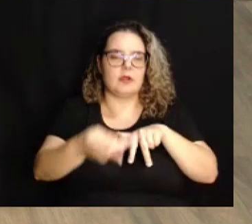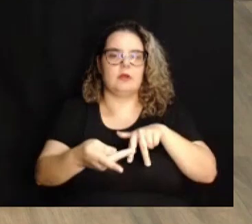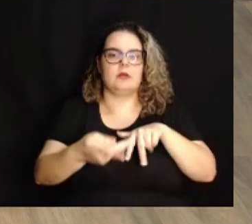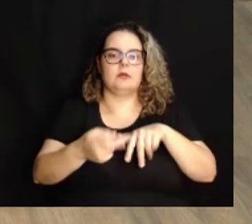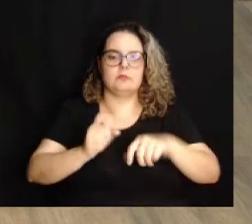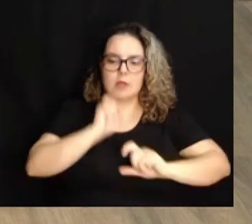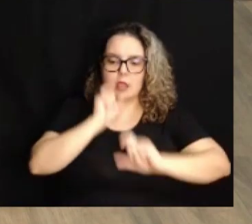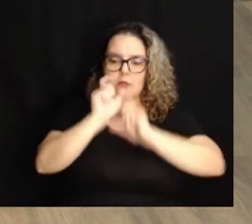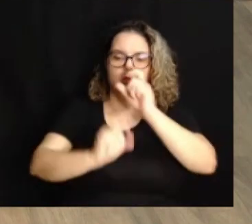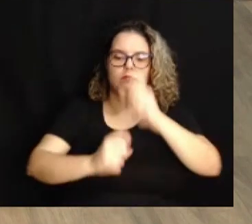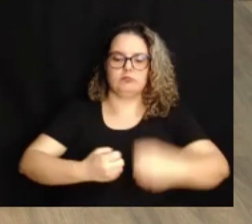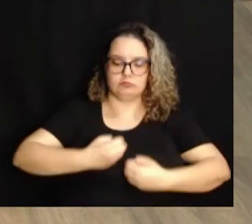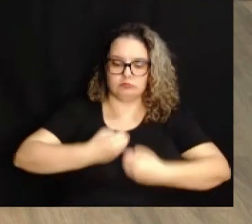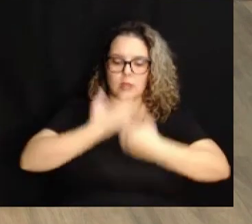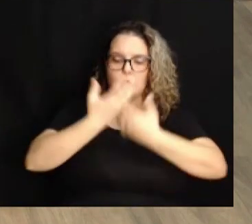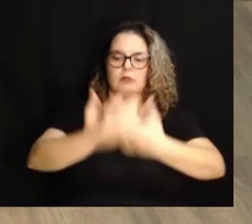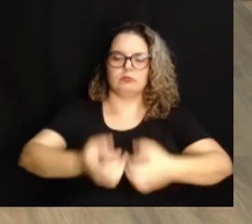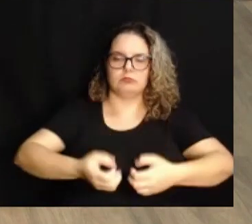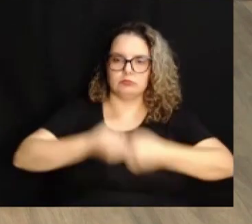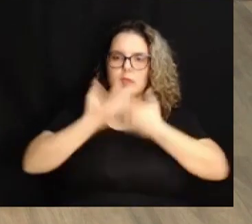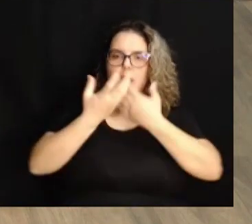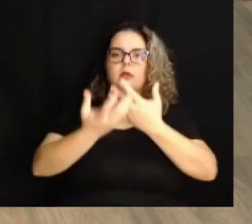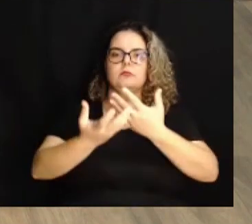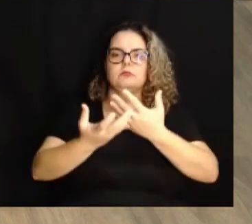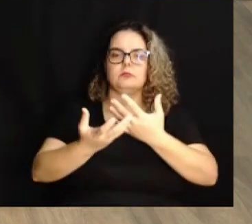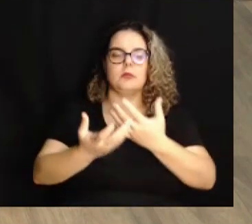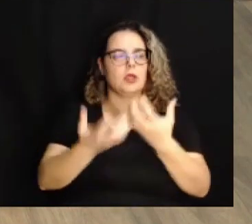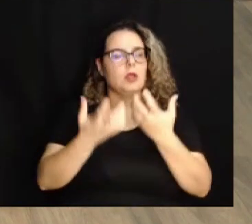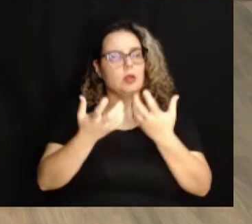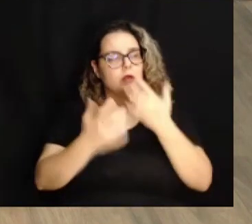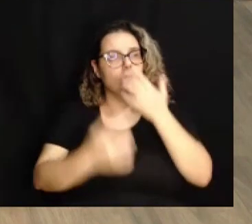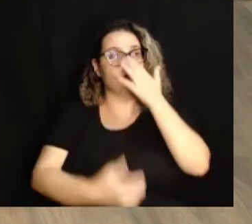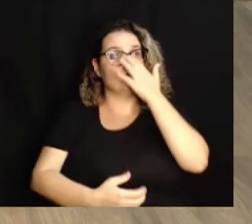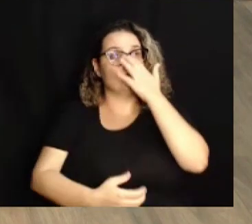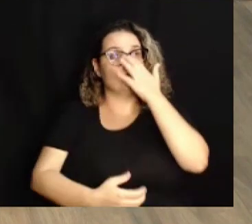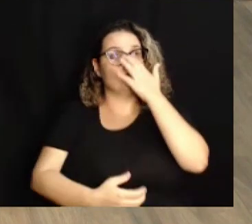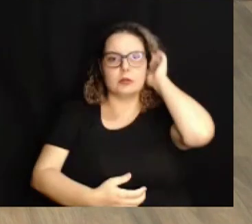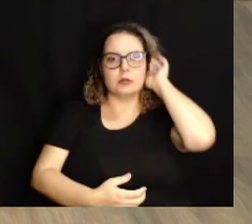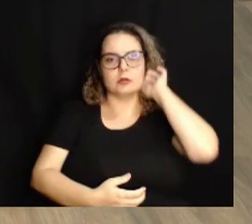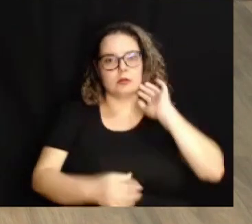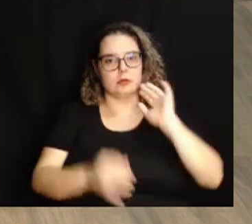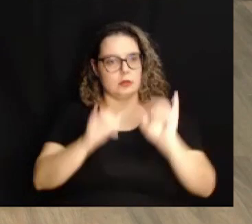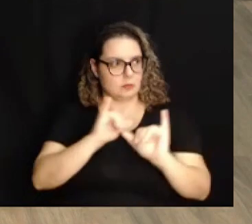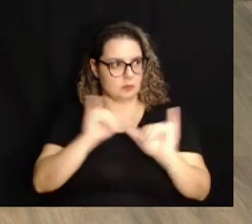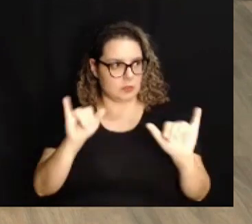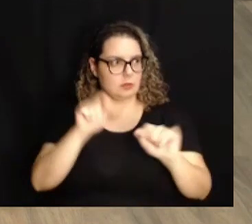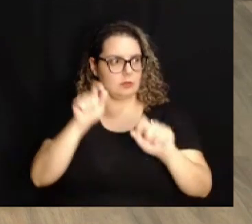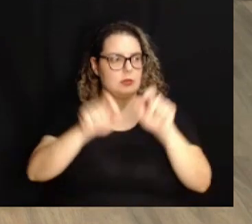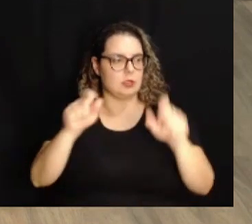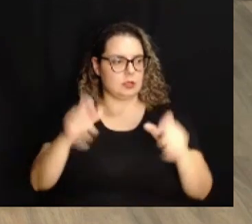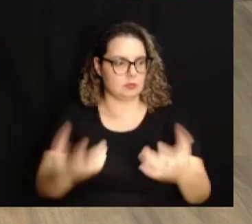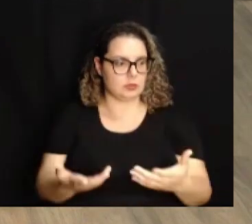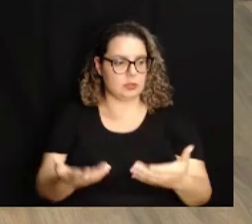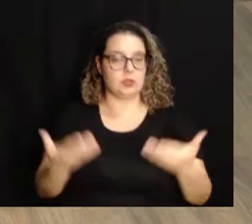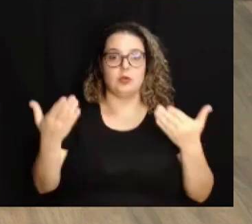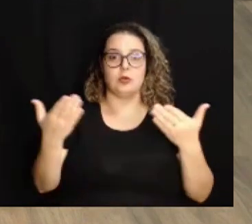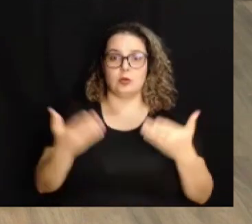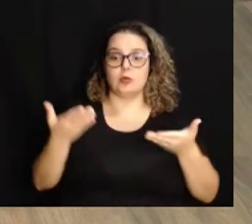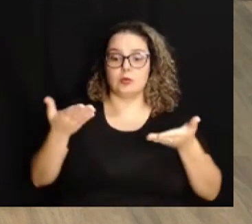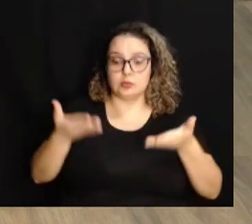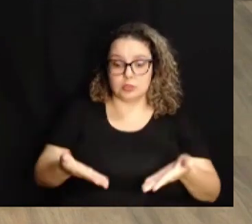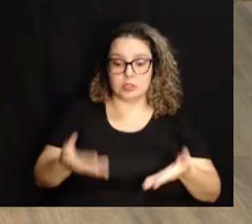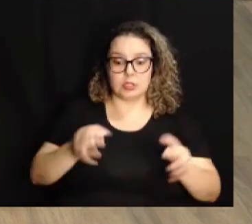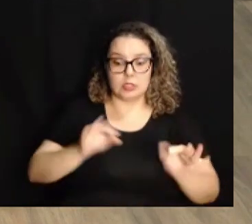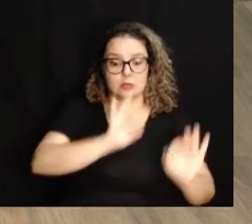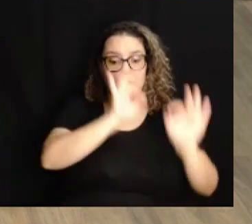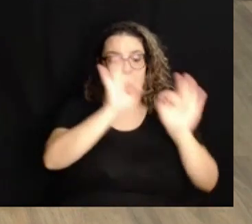fora, né? Eu gostaria que você deixasse uma mensagem para aquelas pessoas que hoje estão aqui assistindo, né, o nosso ponto